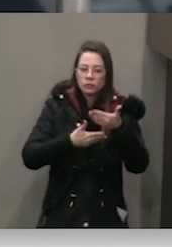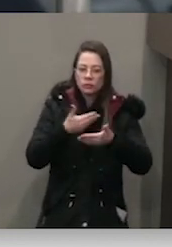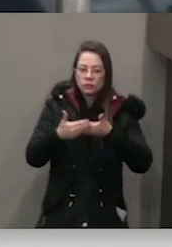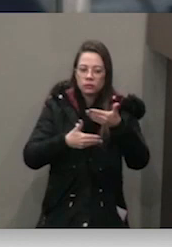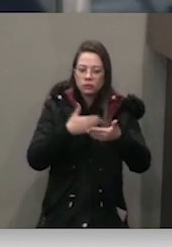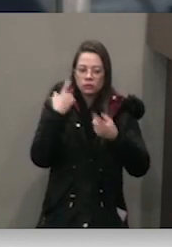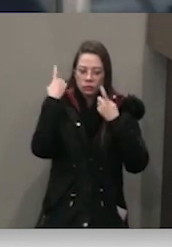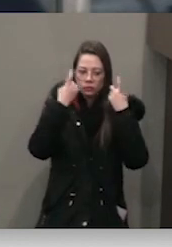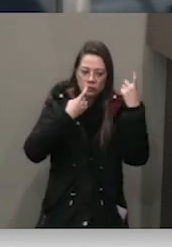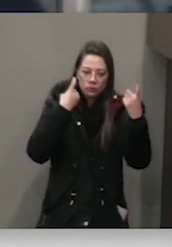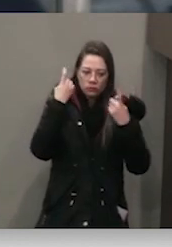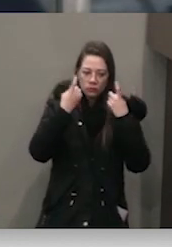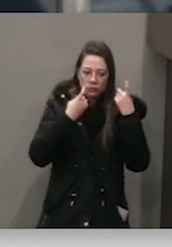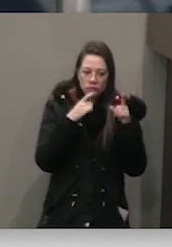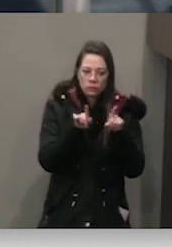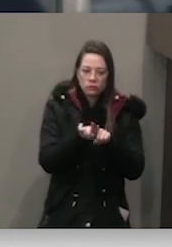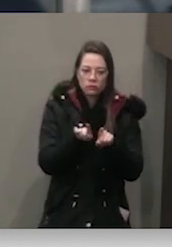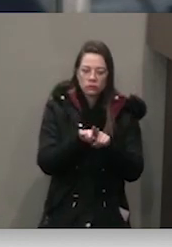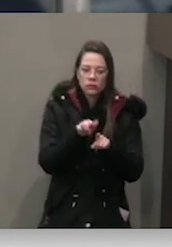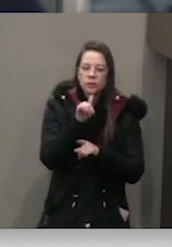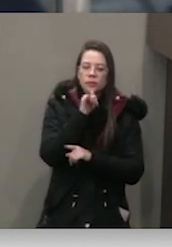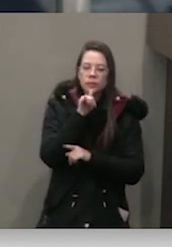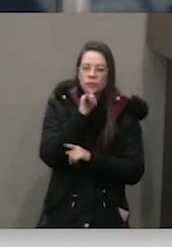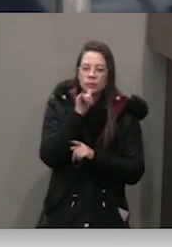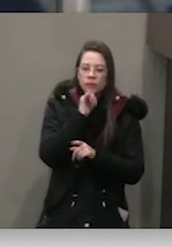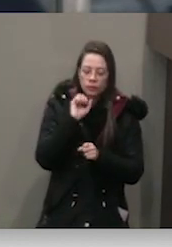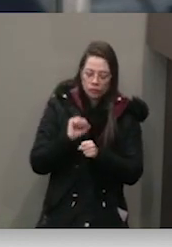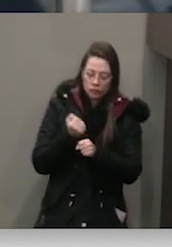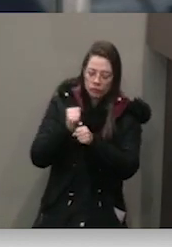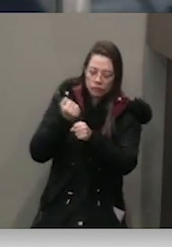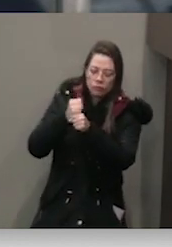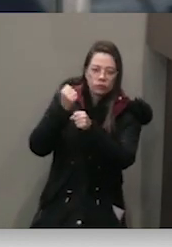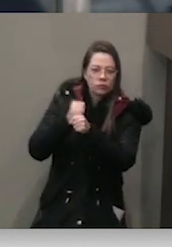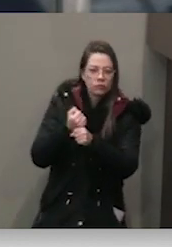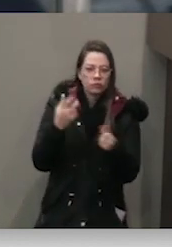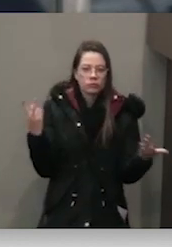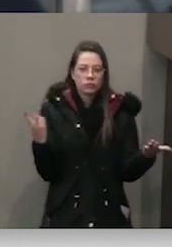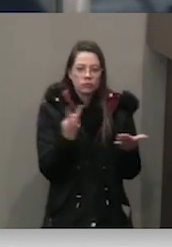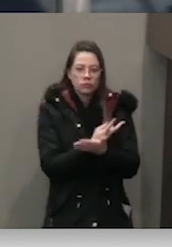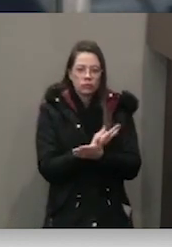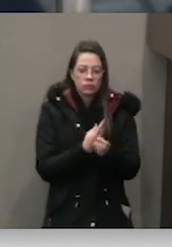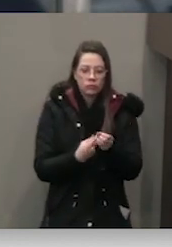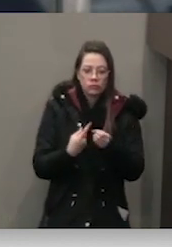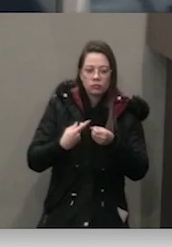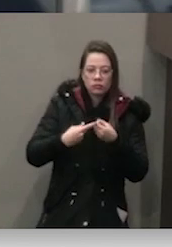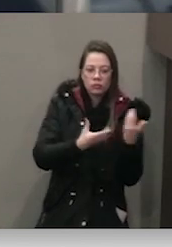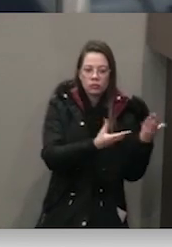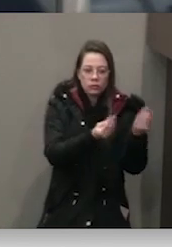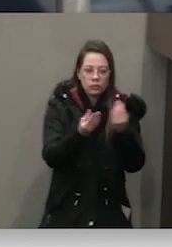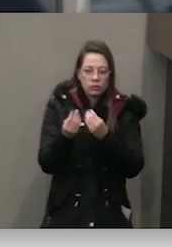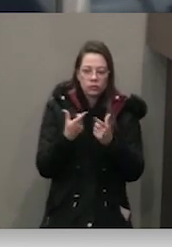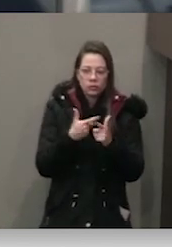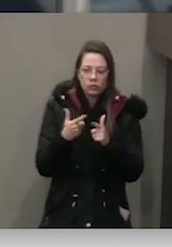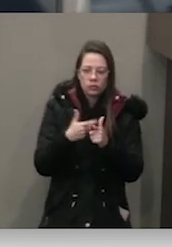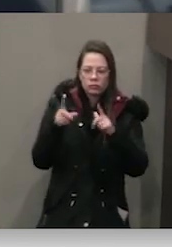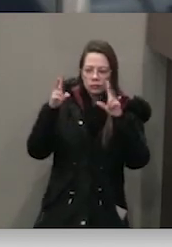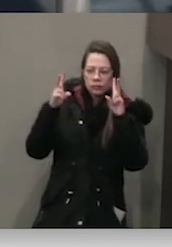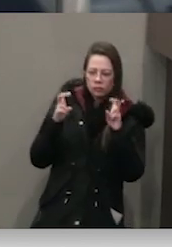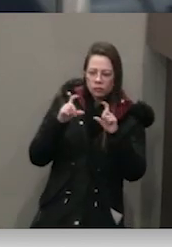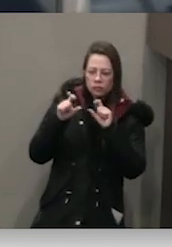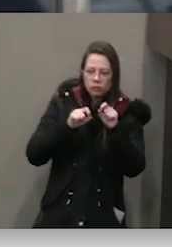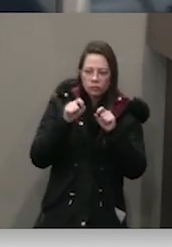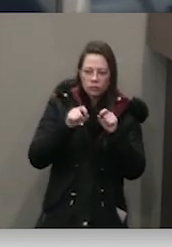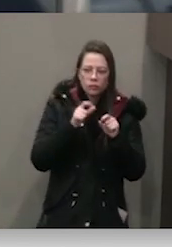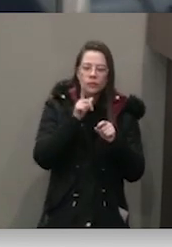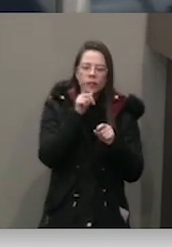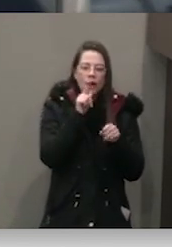preocupa muito, por exemplo, as obras que estão acontecendo na cidade, muitas, inclusive, com problemas na questão de escoamento